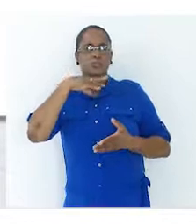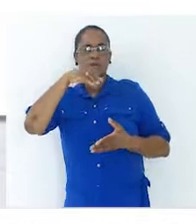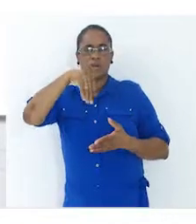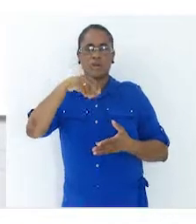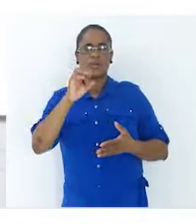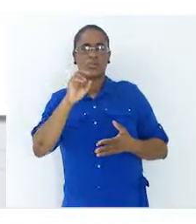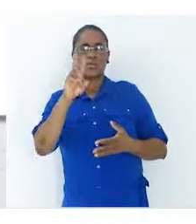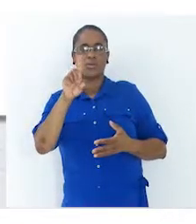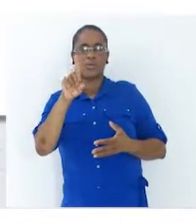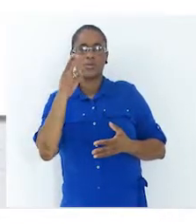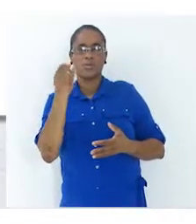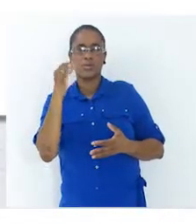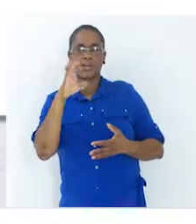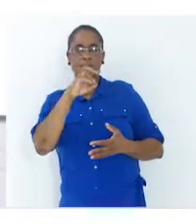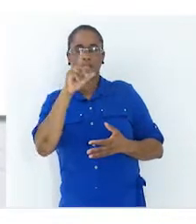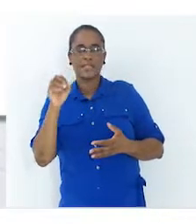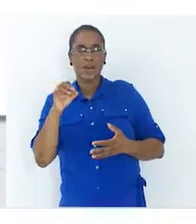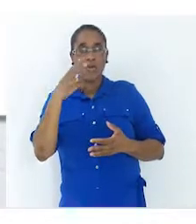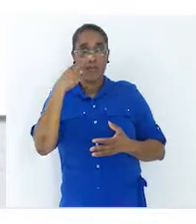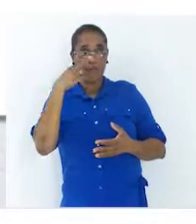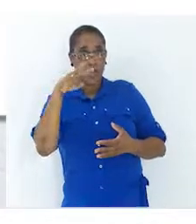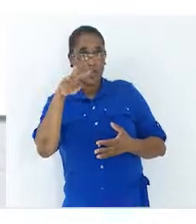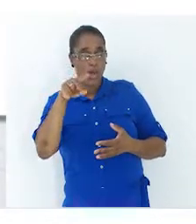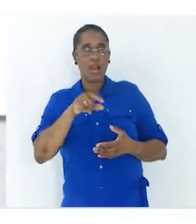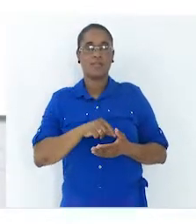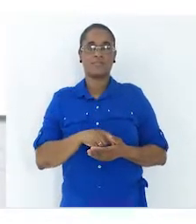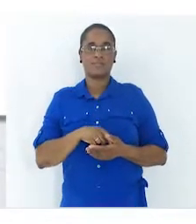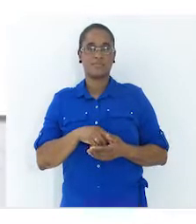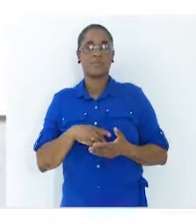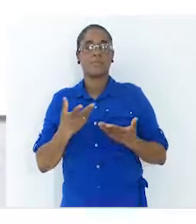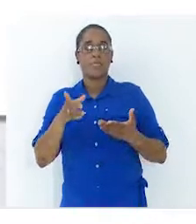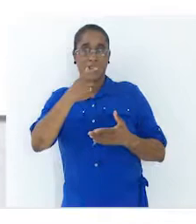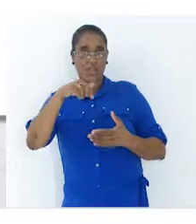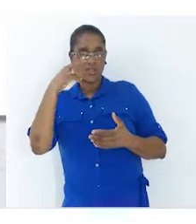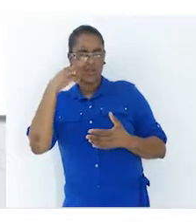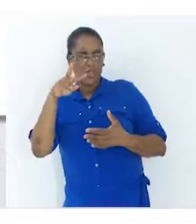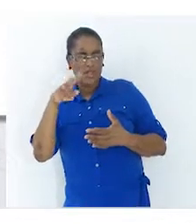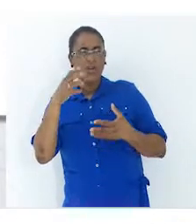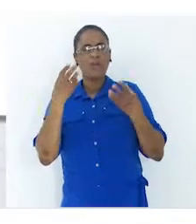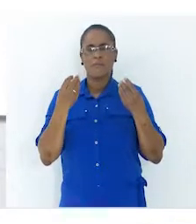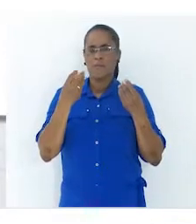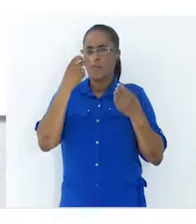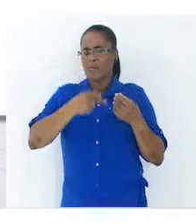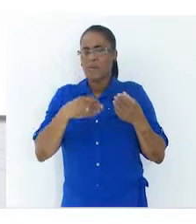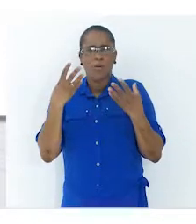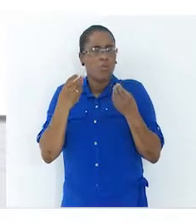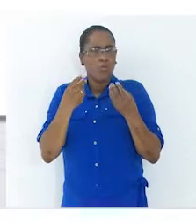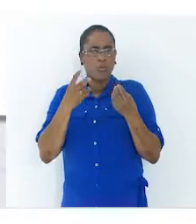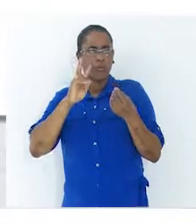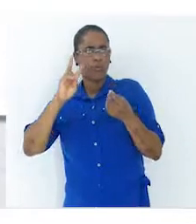poluição visual, não é? Poluição visual. A nossa visão fica muito virada